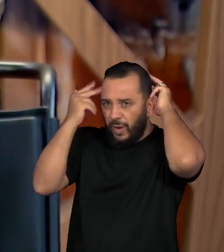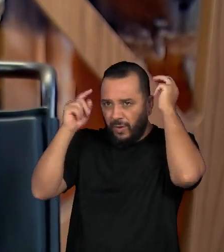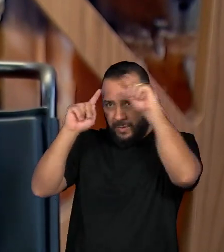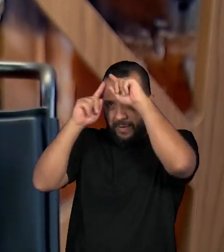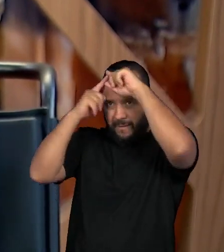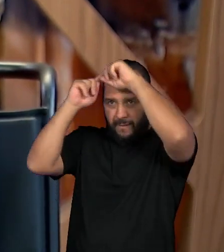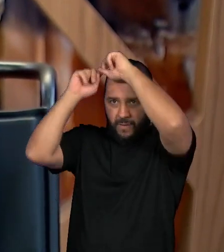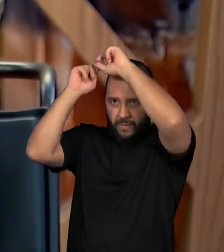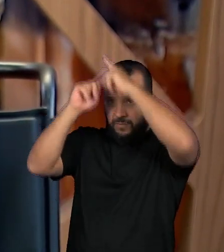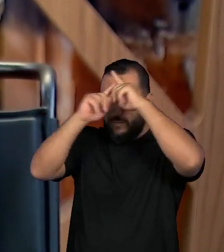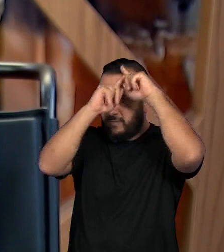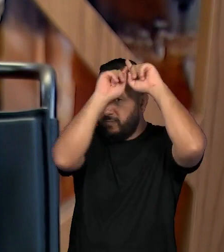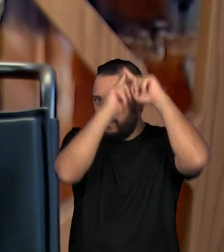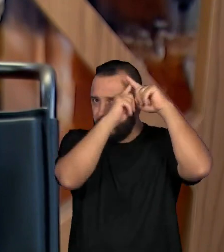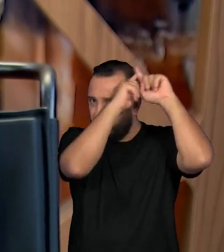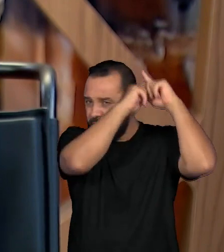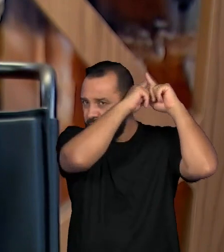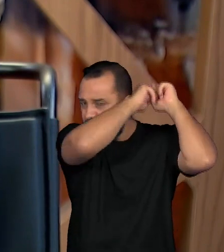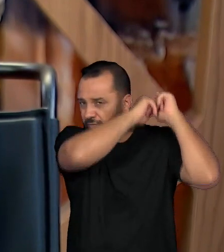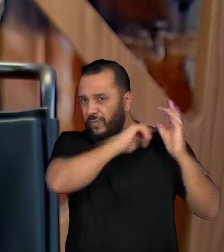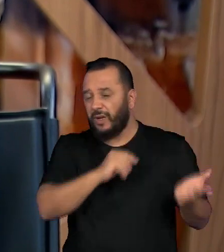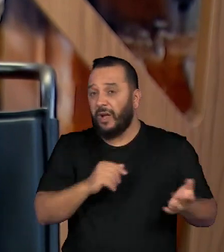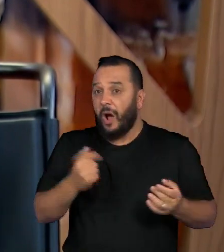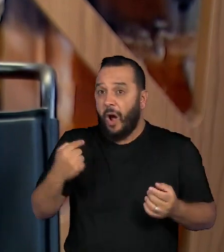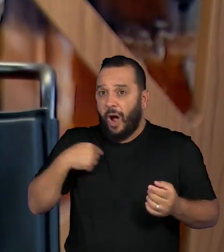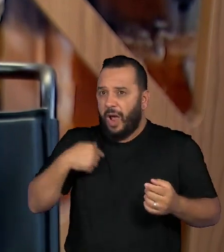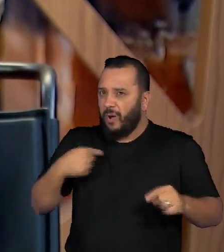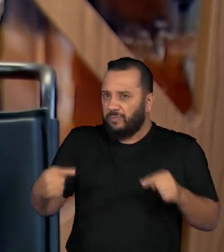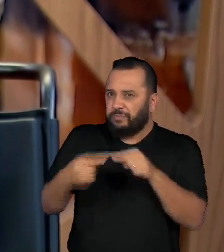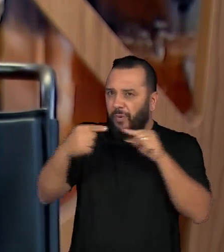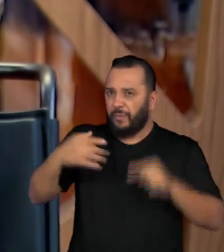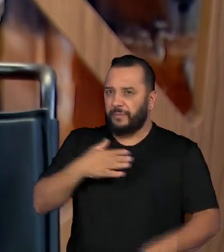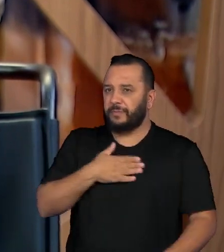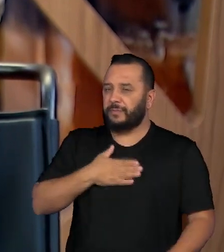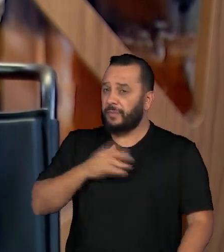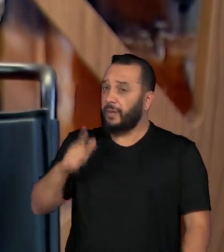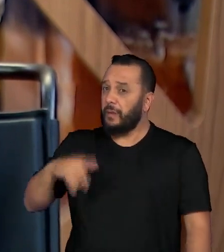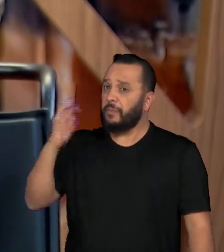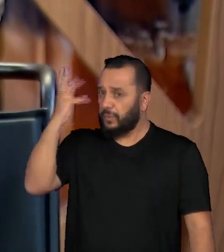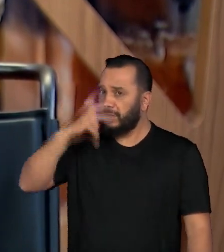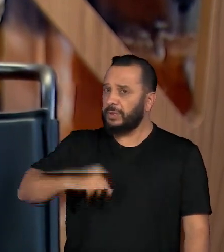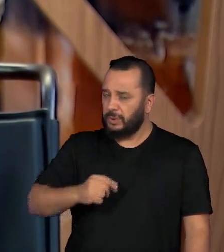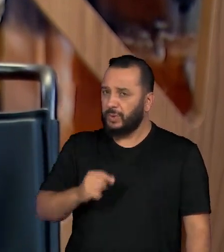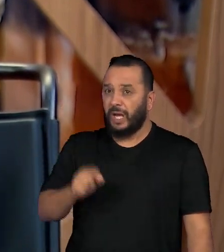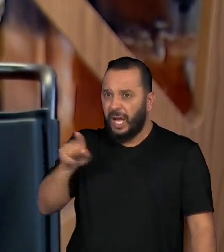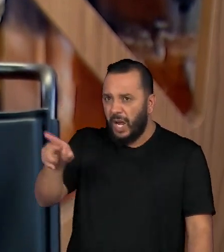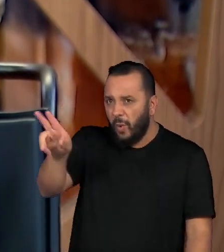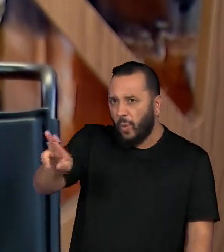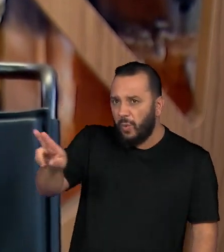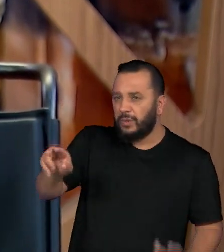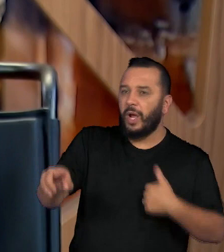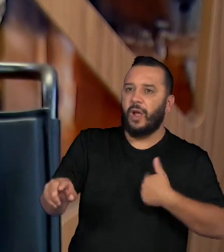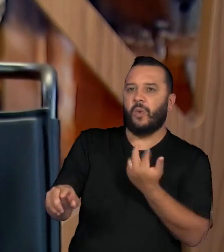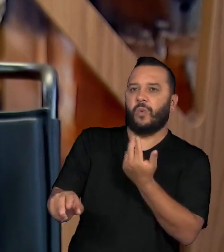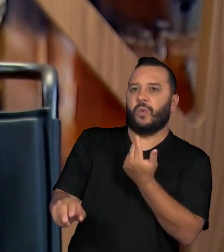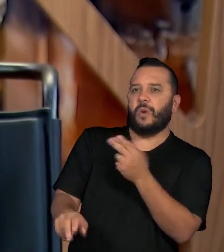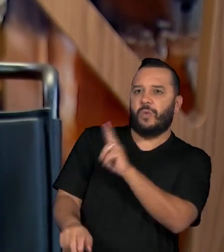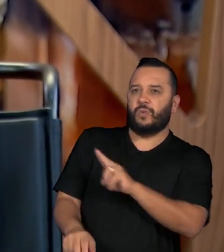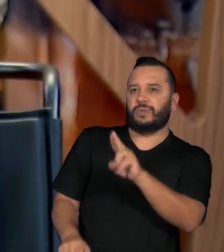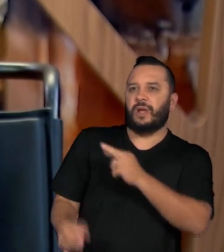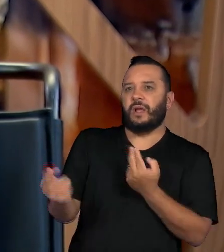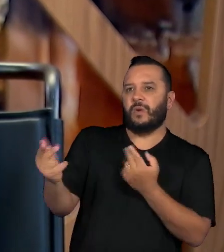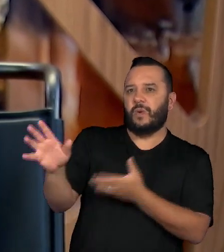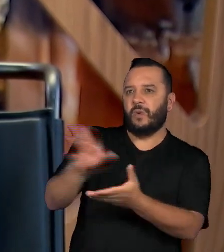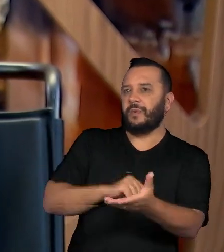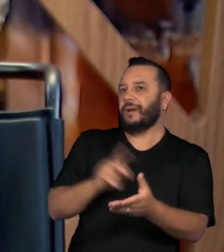quem ouve as músicas vai falar, olha, eu estou me reconhecendo, isso é bonito também, ele está usando, então eu vou usar também, né? Isso